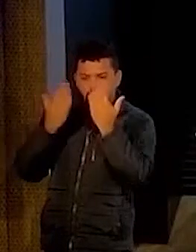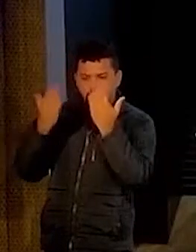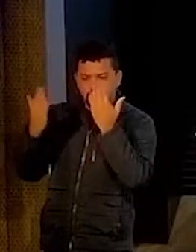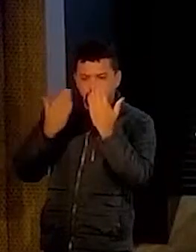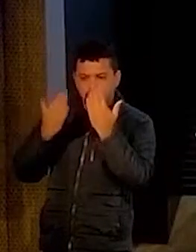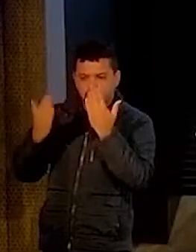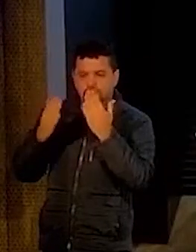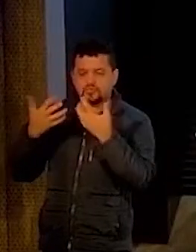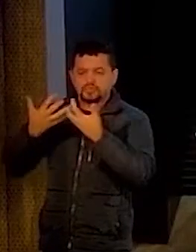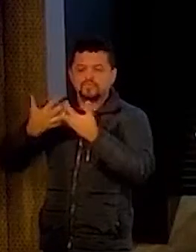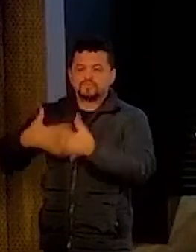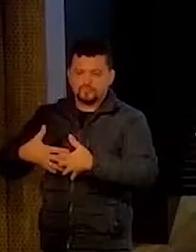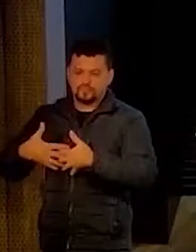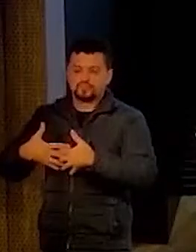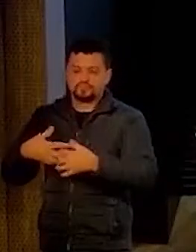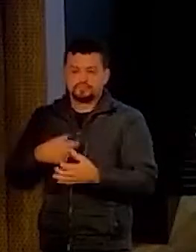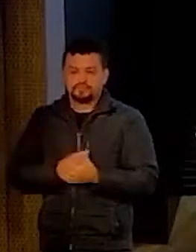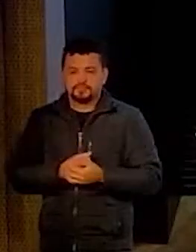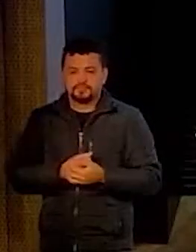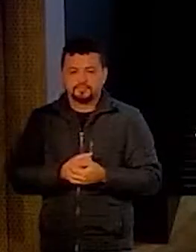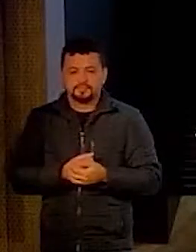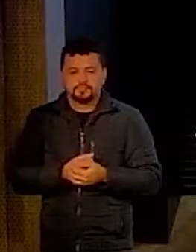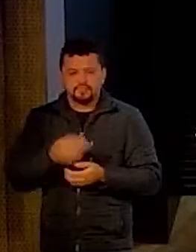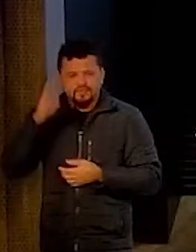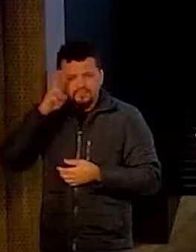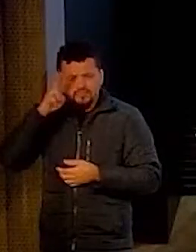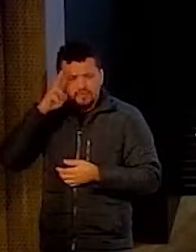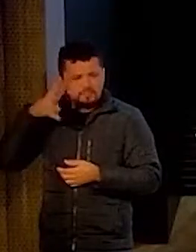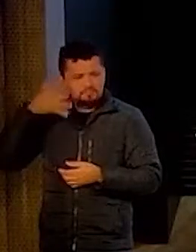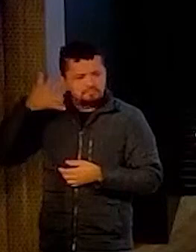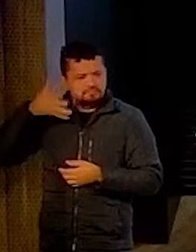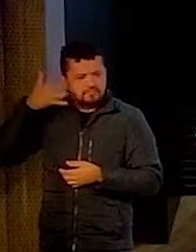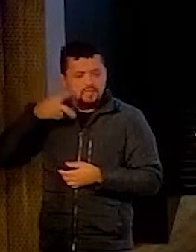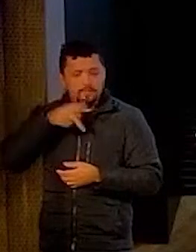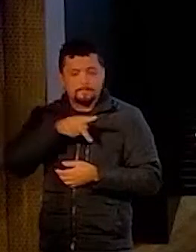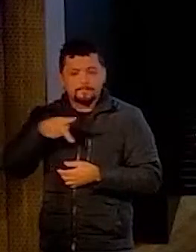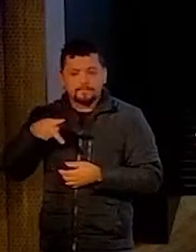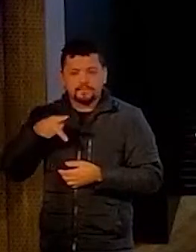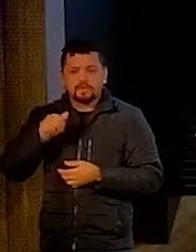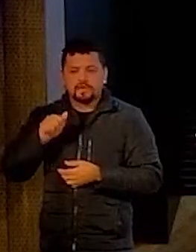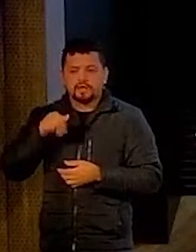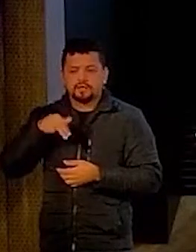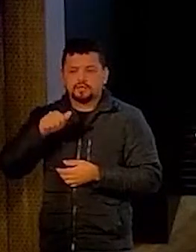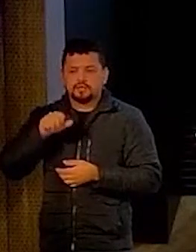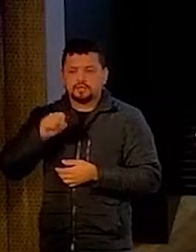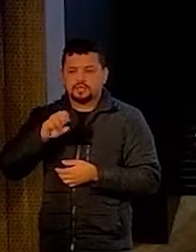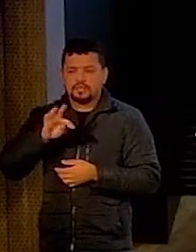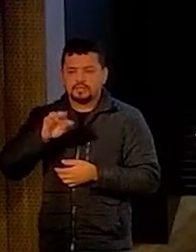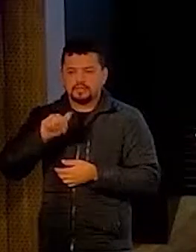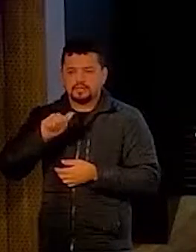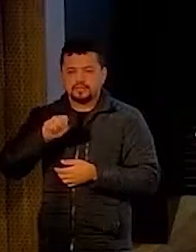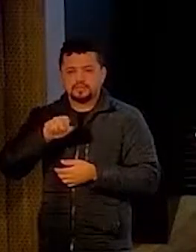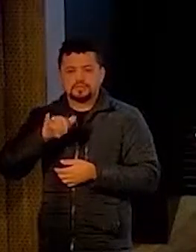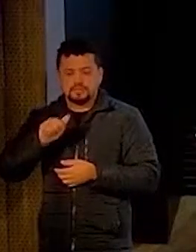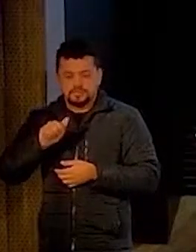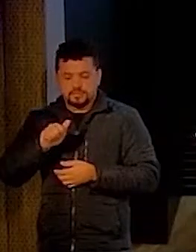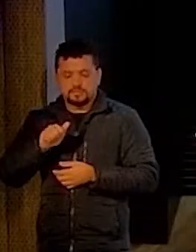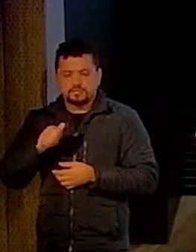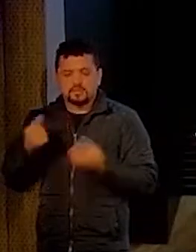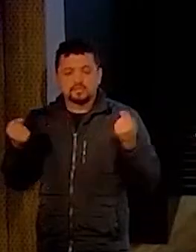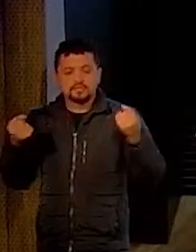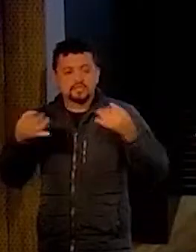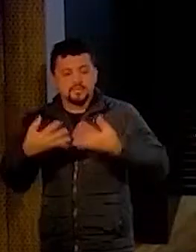não sei se vocês lembram aqui na palestra do professor Anastasia quando ele comentou